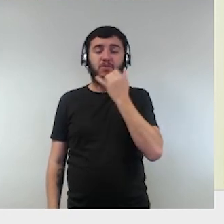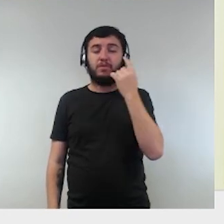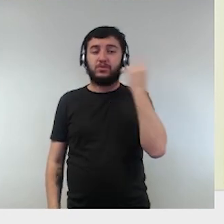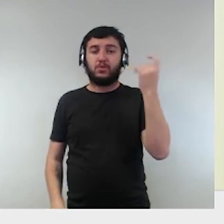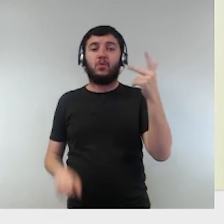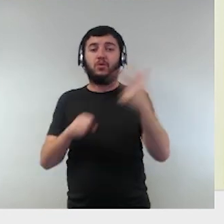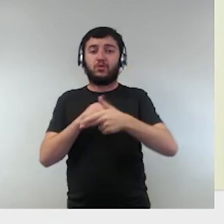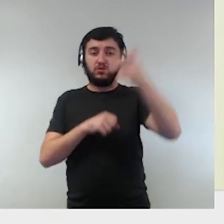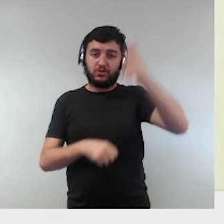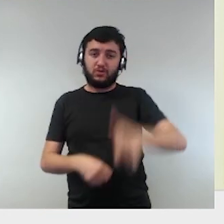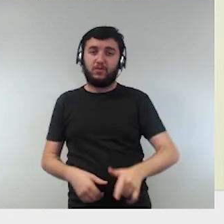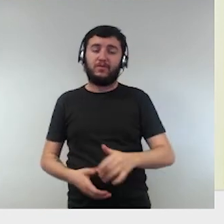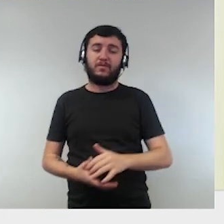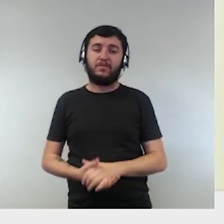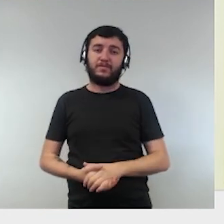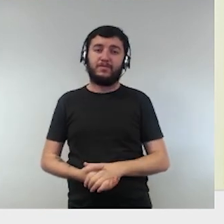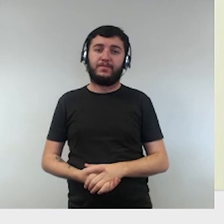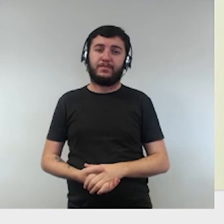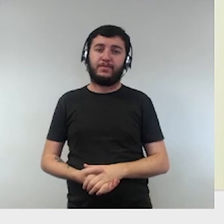Que esse